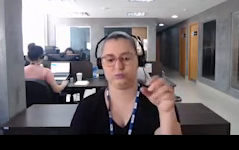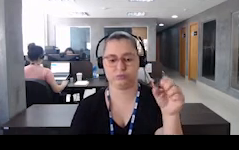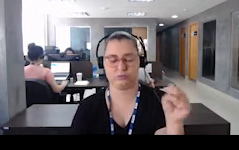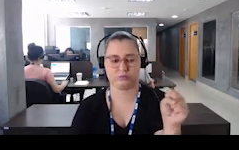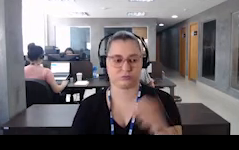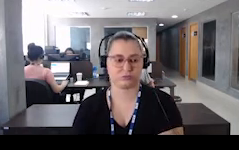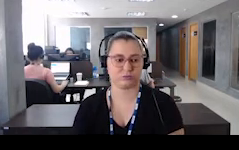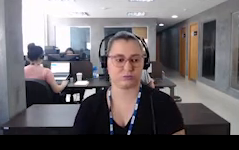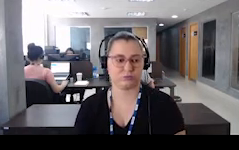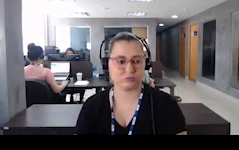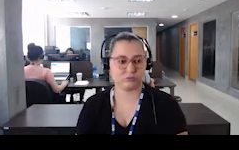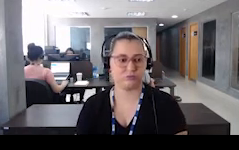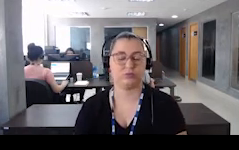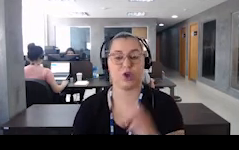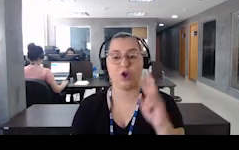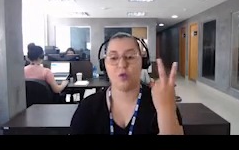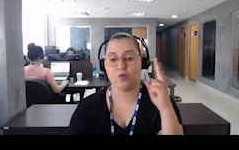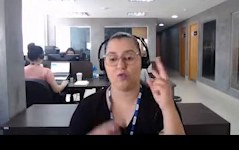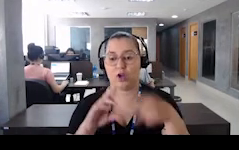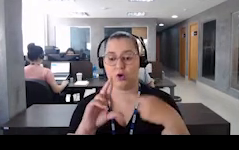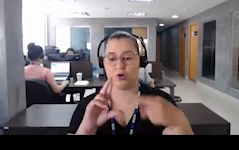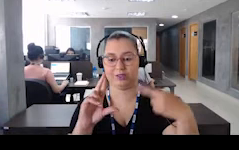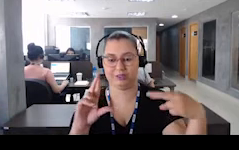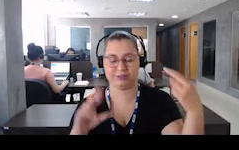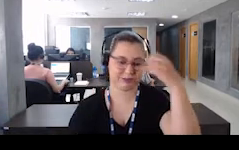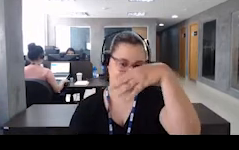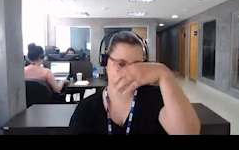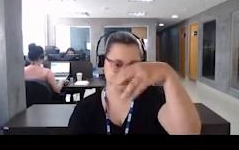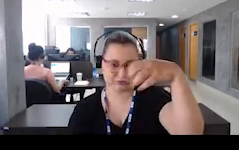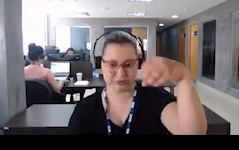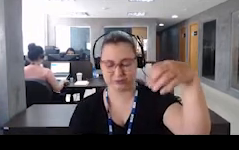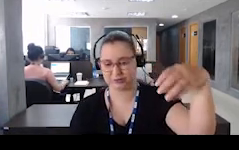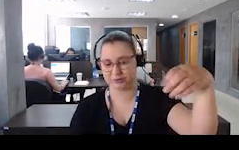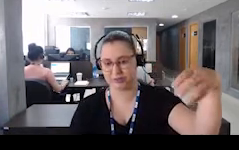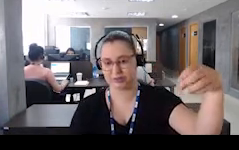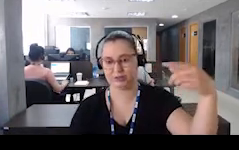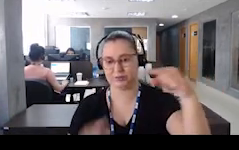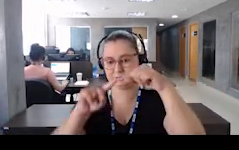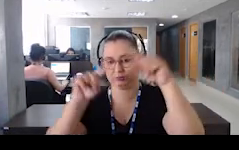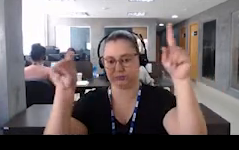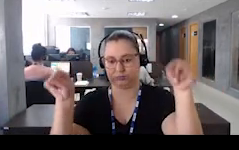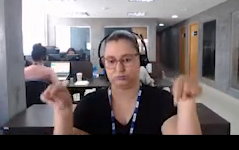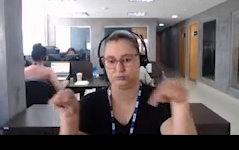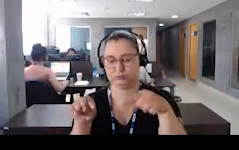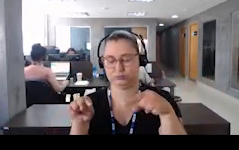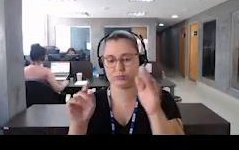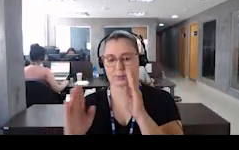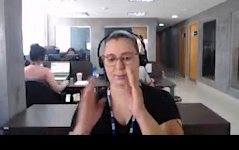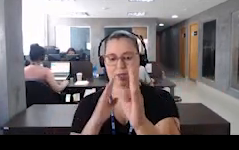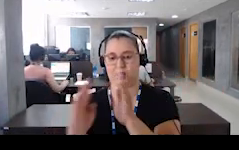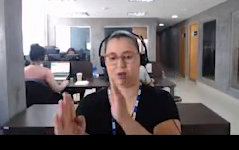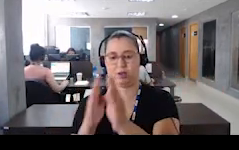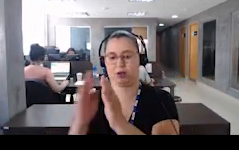Segunda questão, pergunta o quê? O valor da resistência equivalente das lâmpadas incandescentes ligadas em